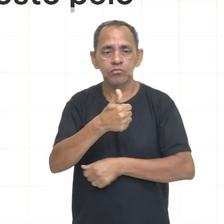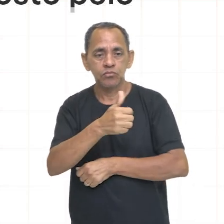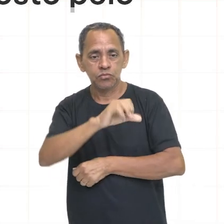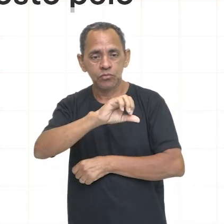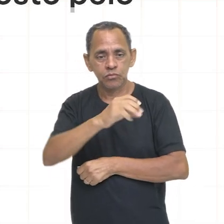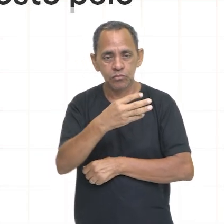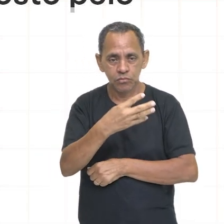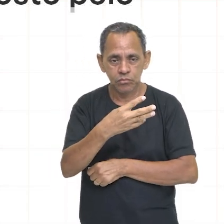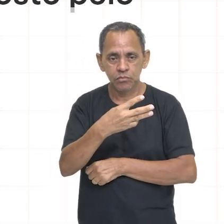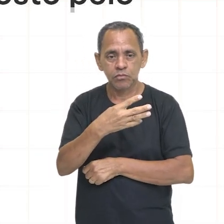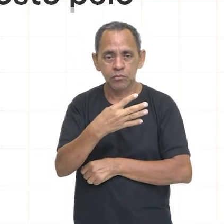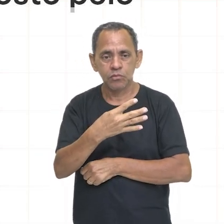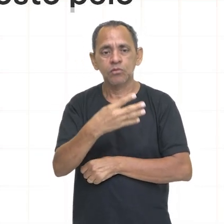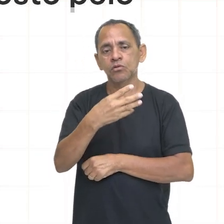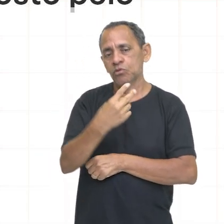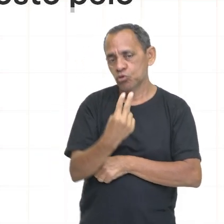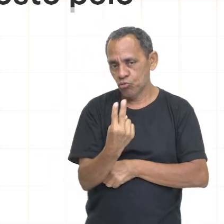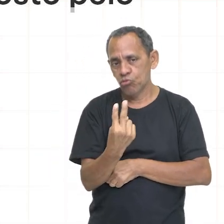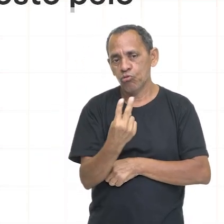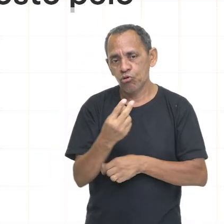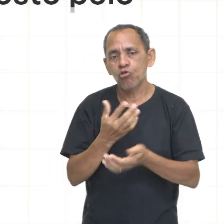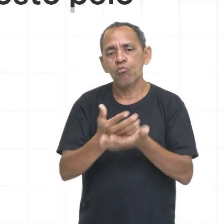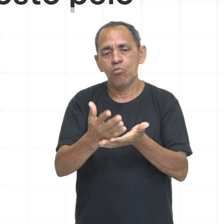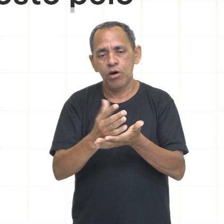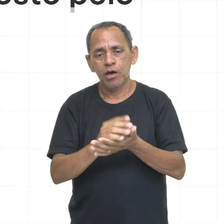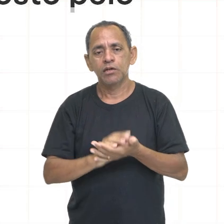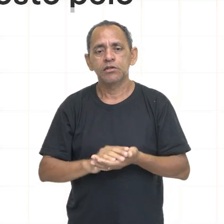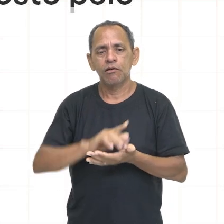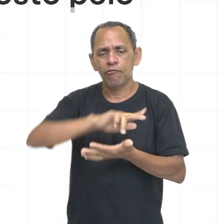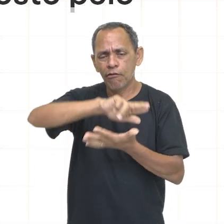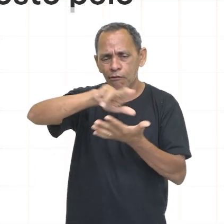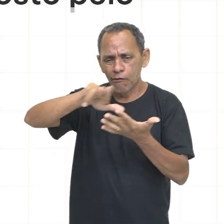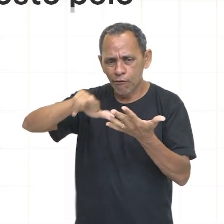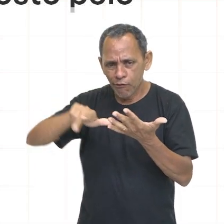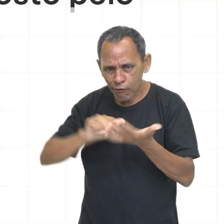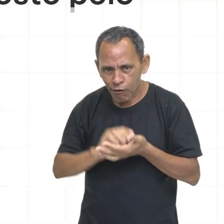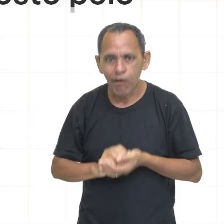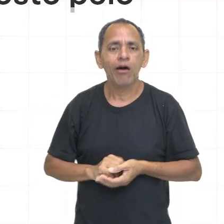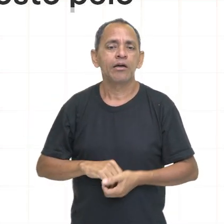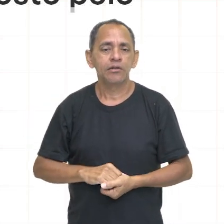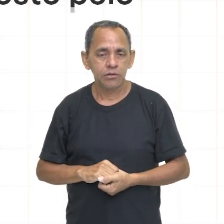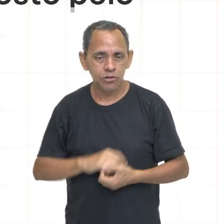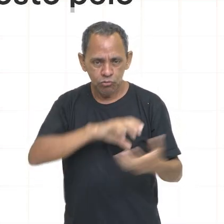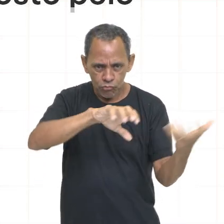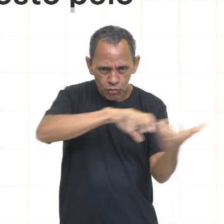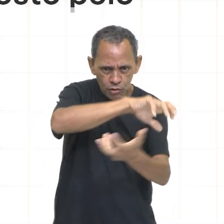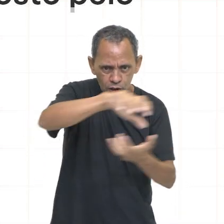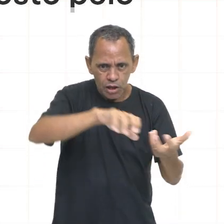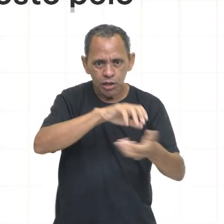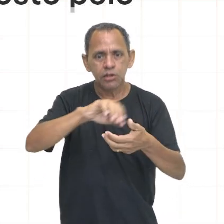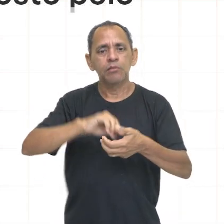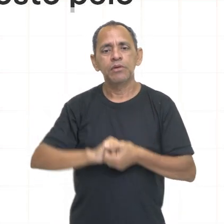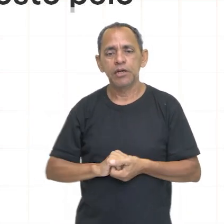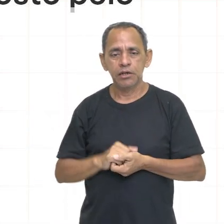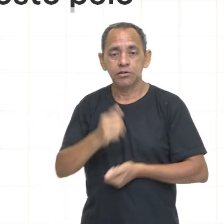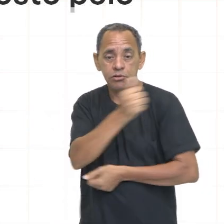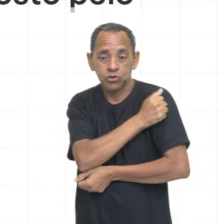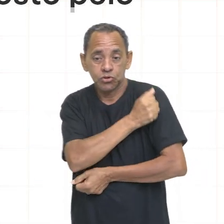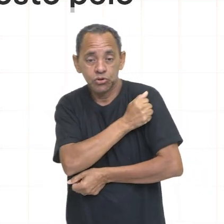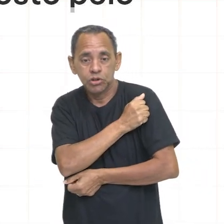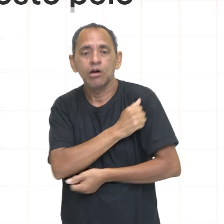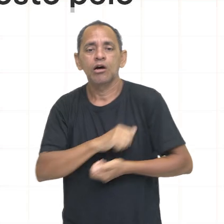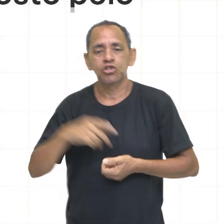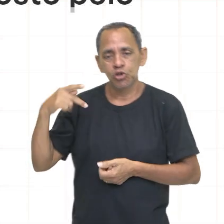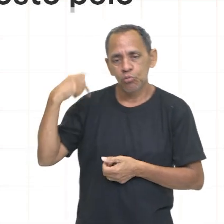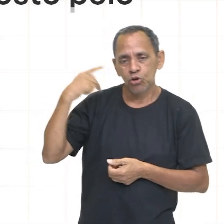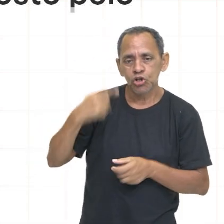1942, inicia pelo Brasil uma série de manifestações envolvendo a UNE, intelectuais, políticos e escritores,